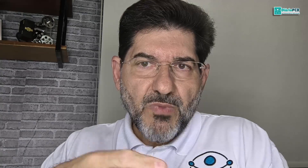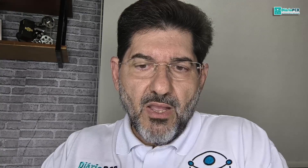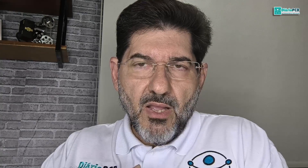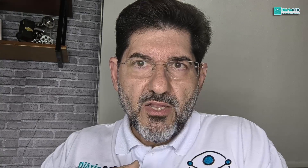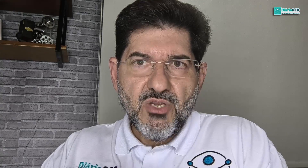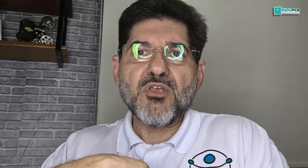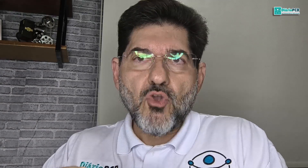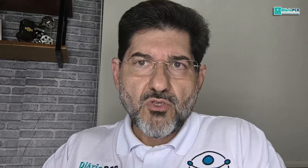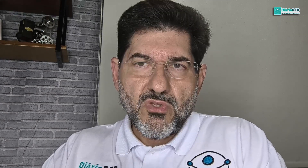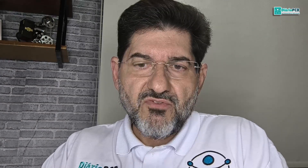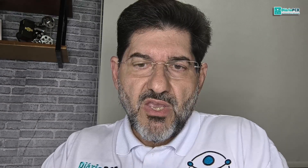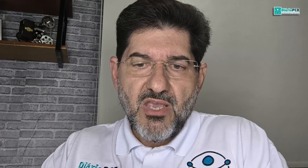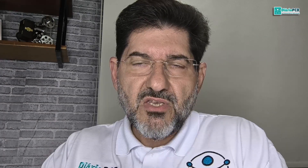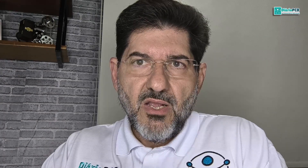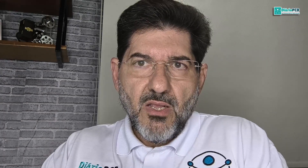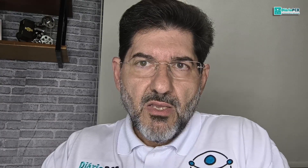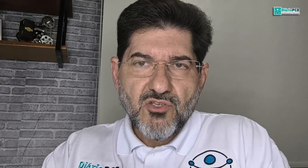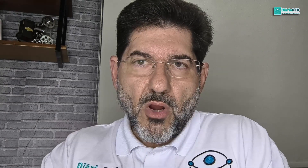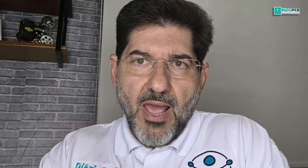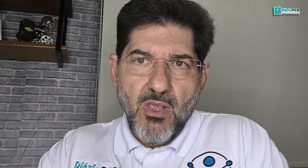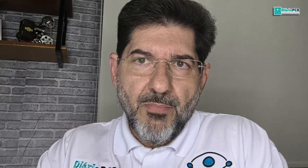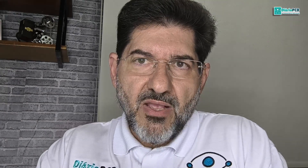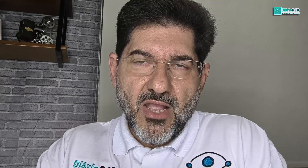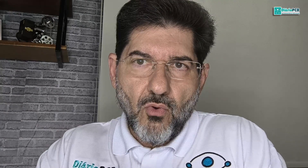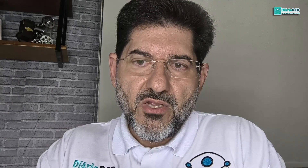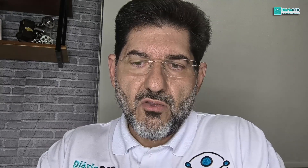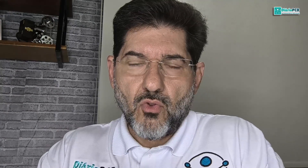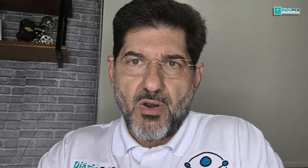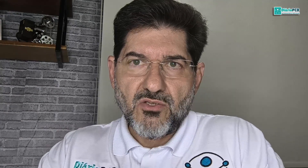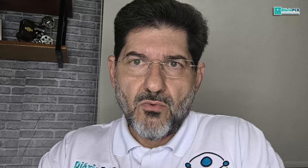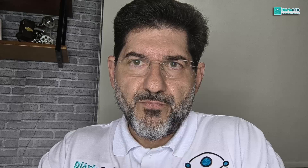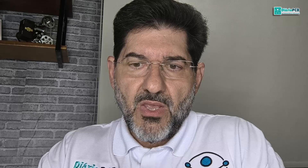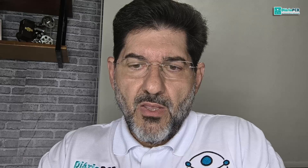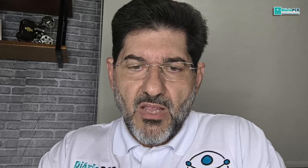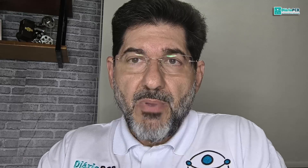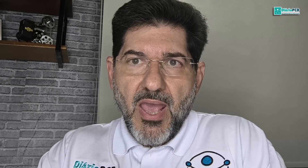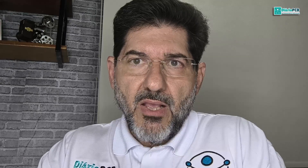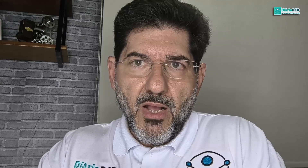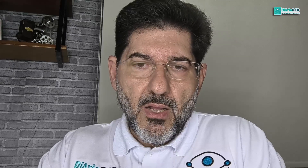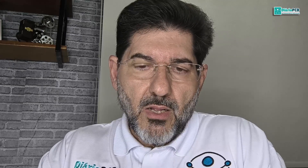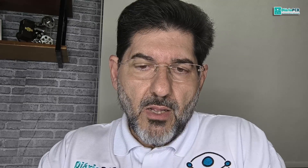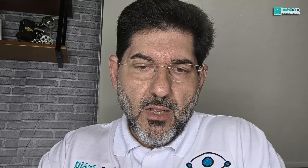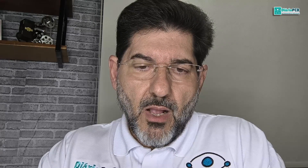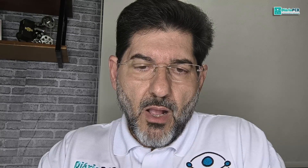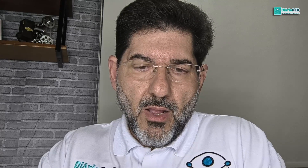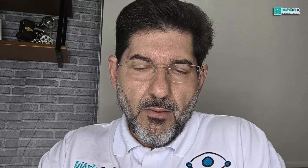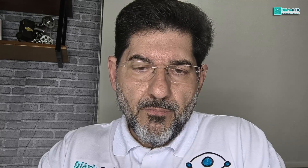relatos de pessoas com deficiência que se tornaram empreendedores em todo o Brasil. Também